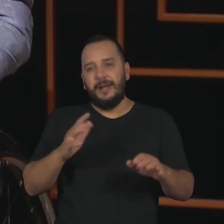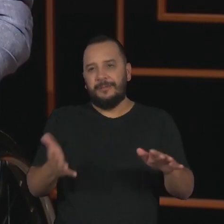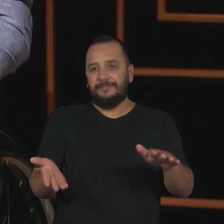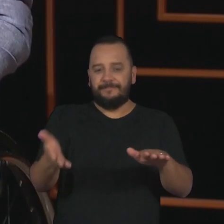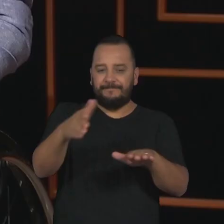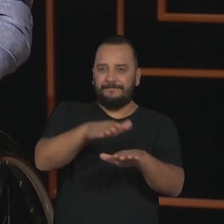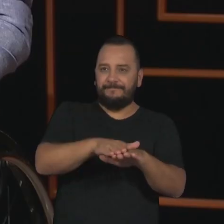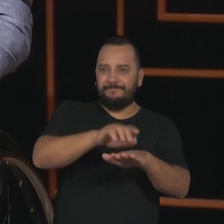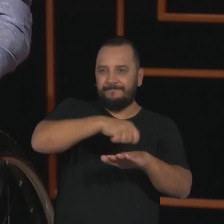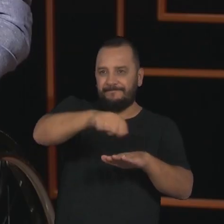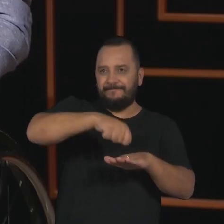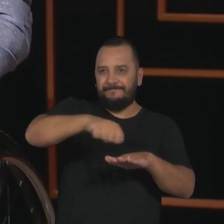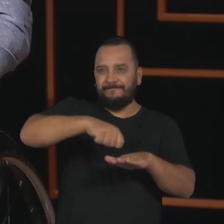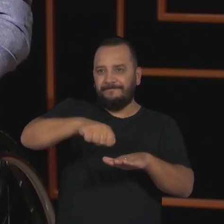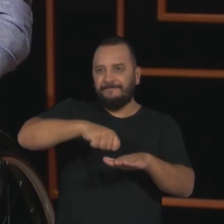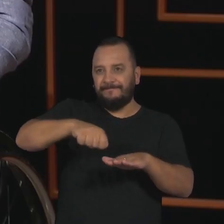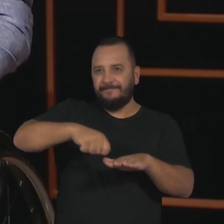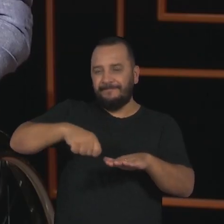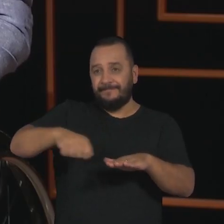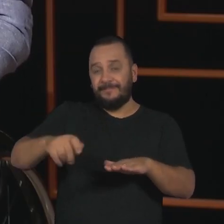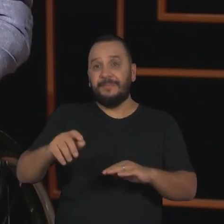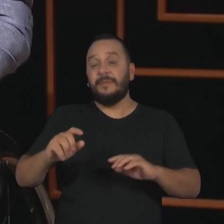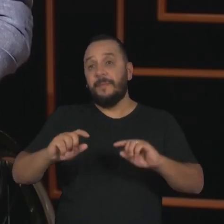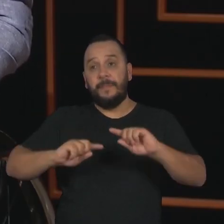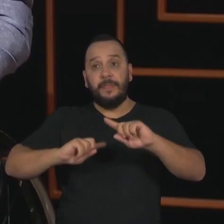eu reeditei